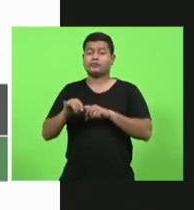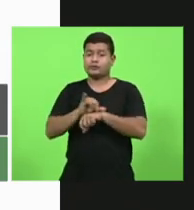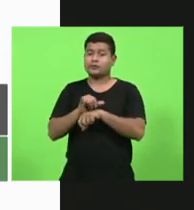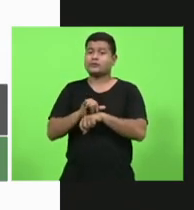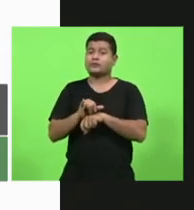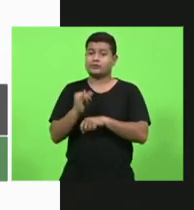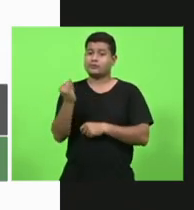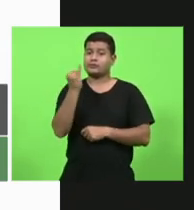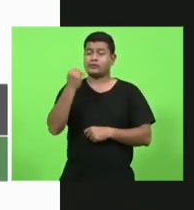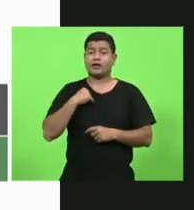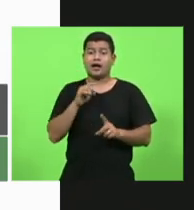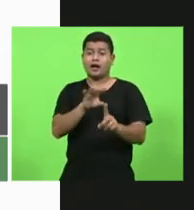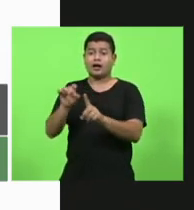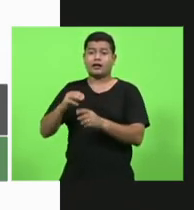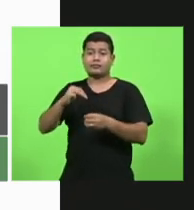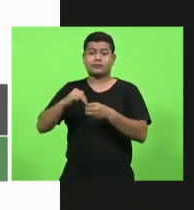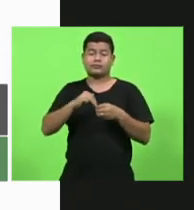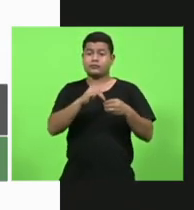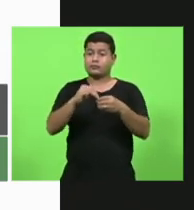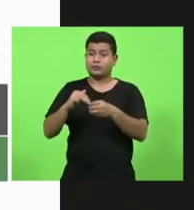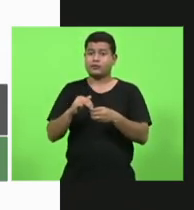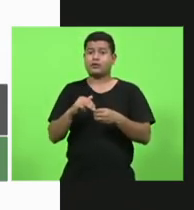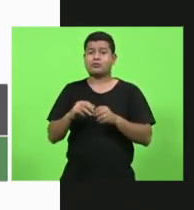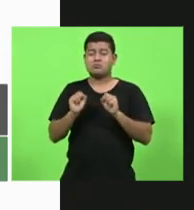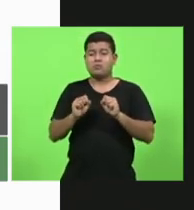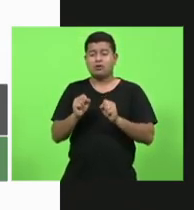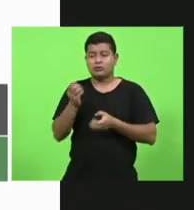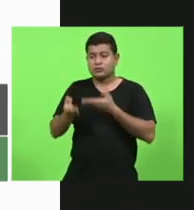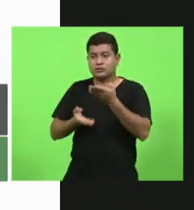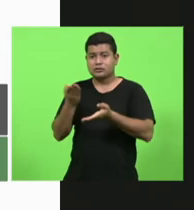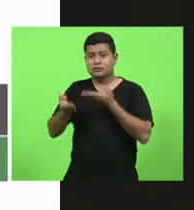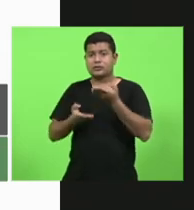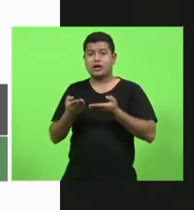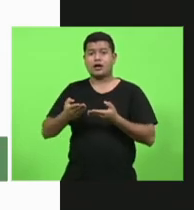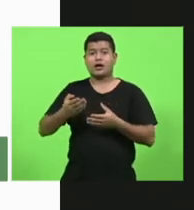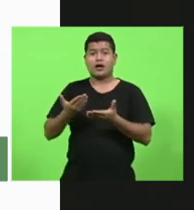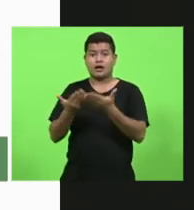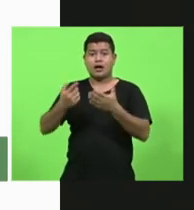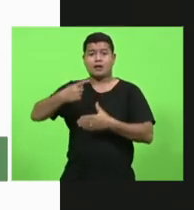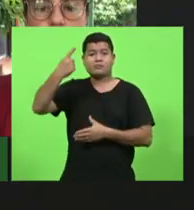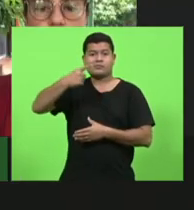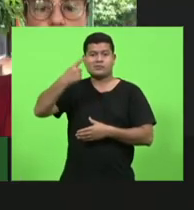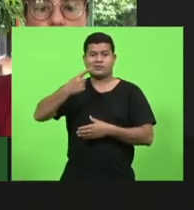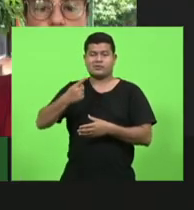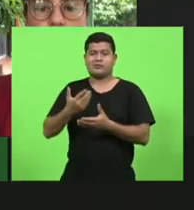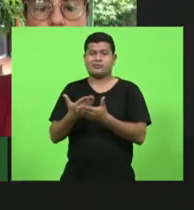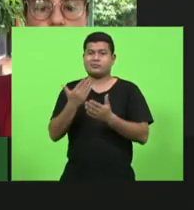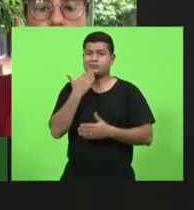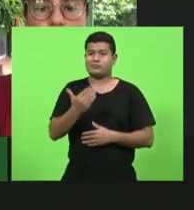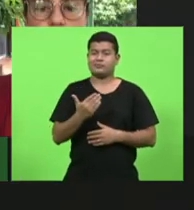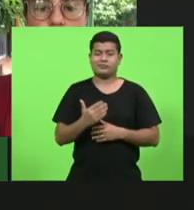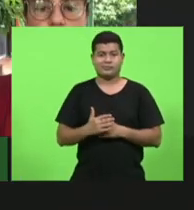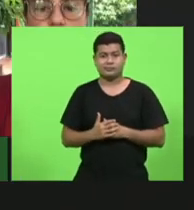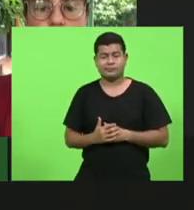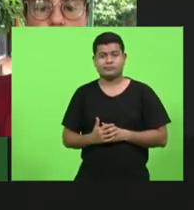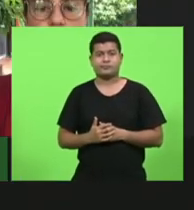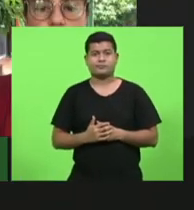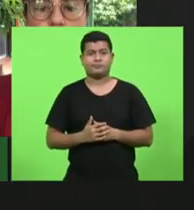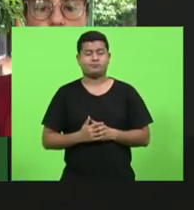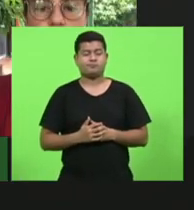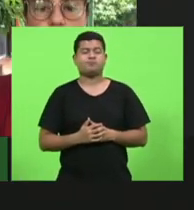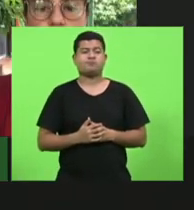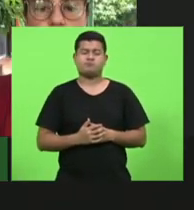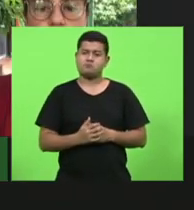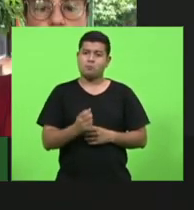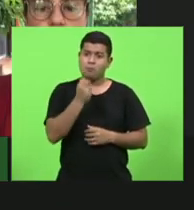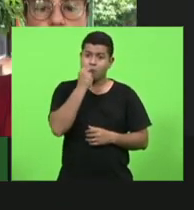e veja de que melhor forma possa realmente atender a prioridade desse pedido. Foi muito bem, de uma maneira agora